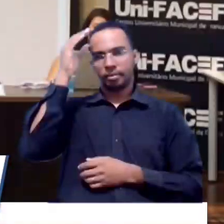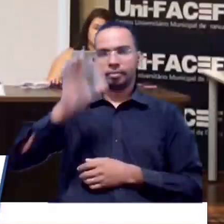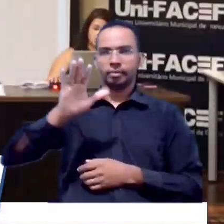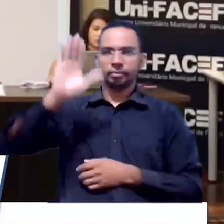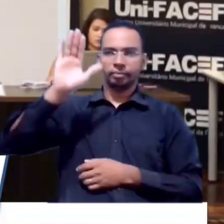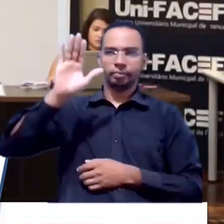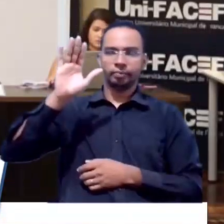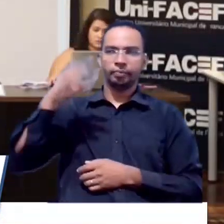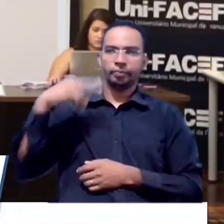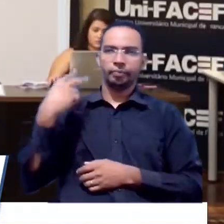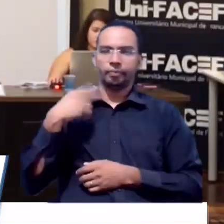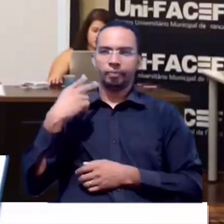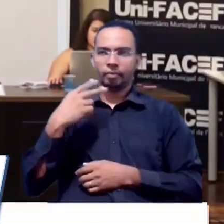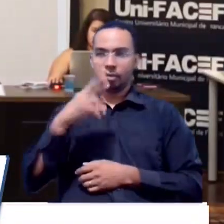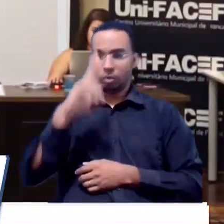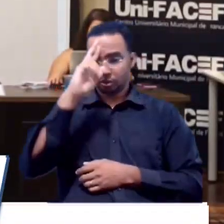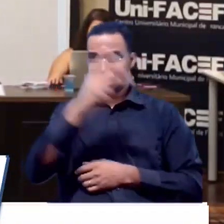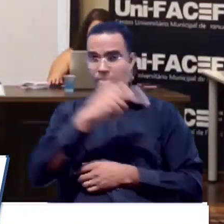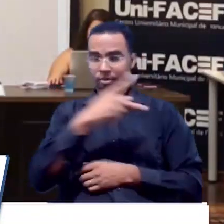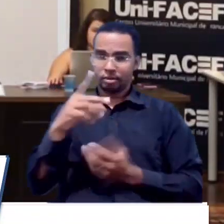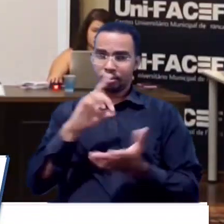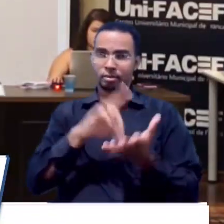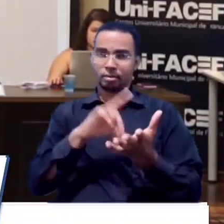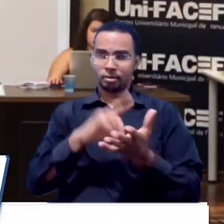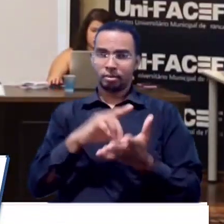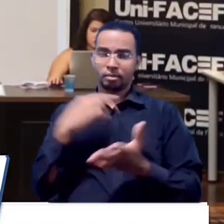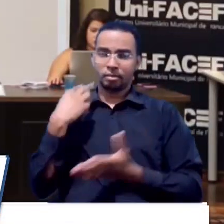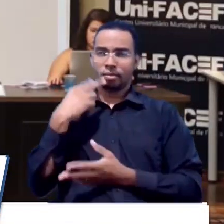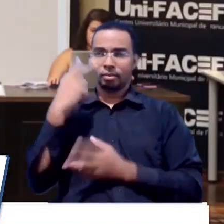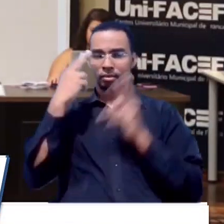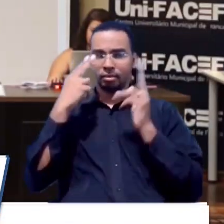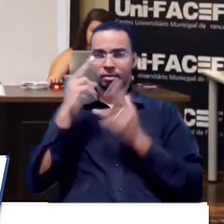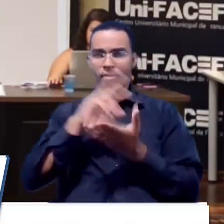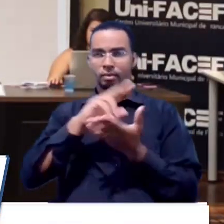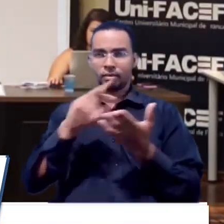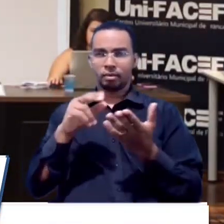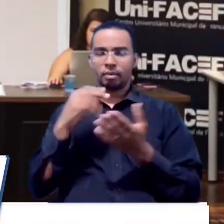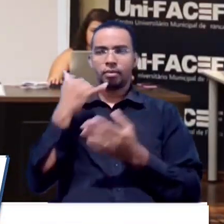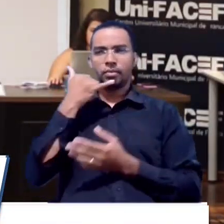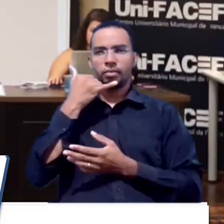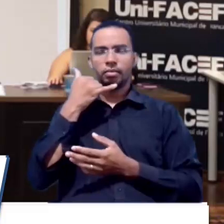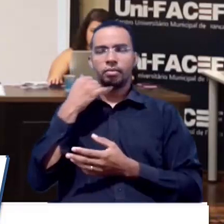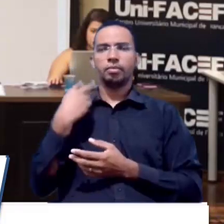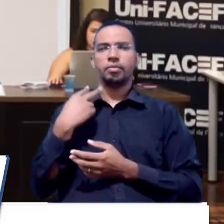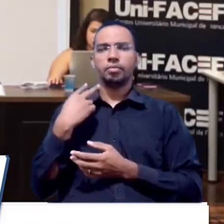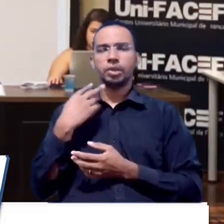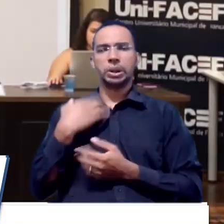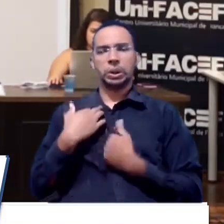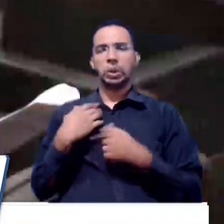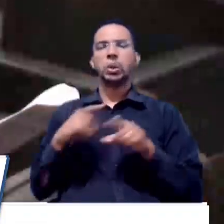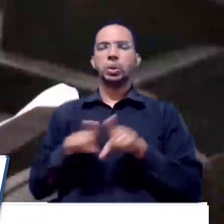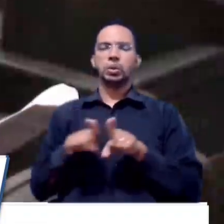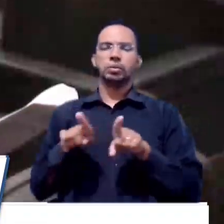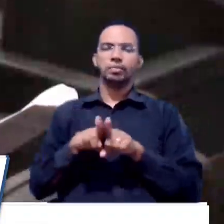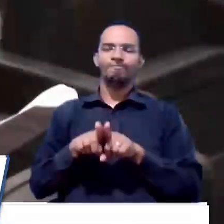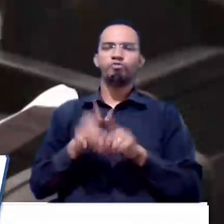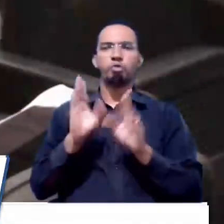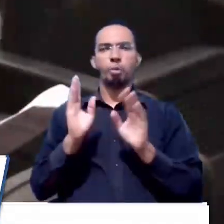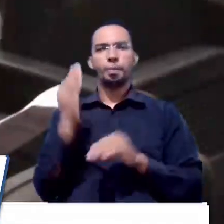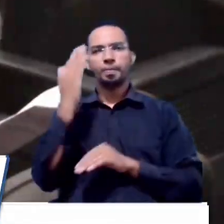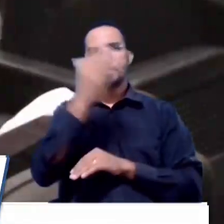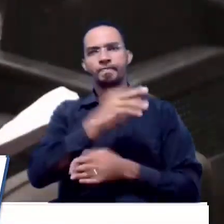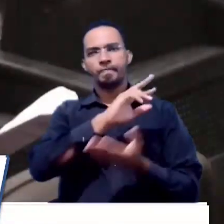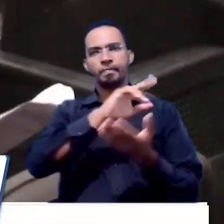é presidente realmente que nem Zinho disse muitos vereadores Com certeza foi procurado como eu também já fui já fui lá já fiz várias